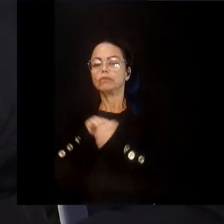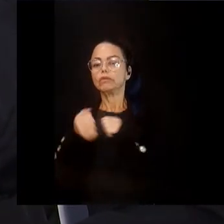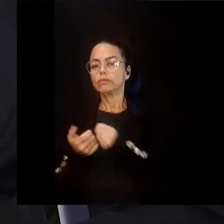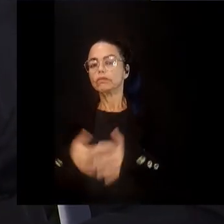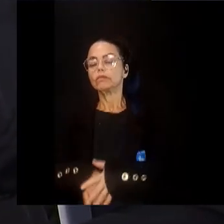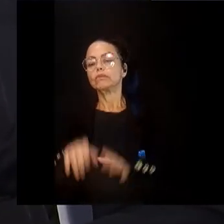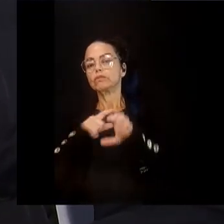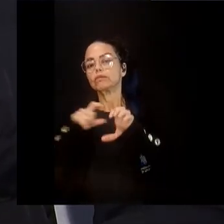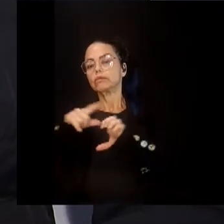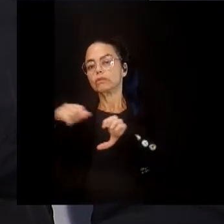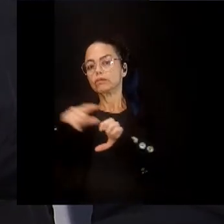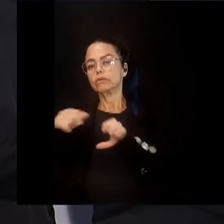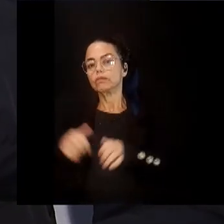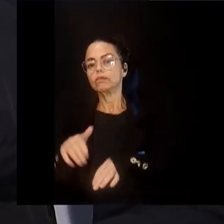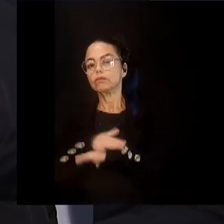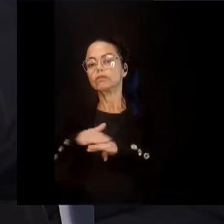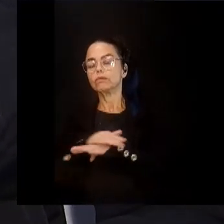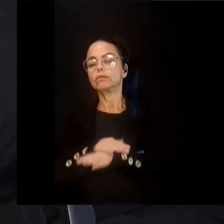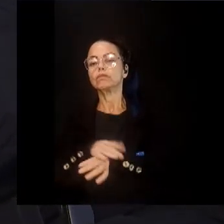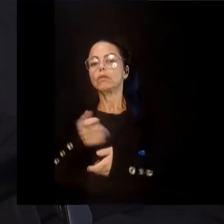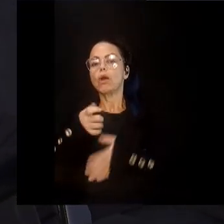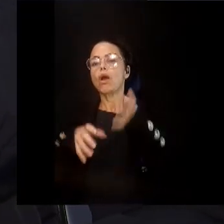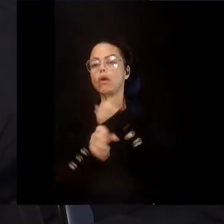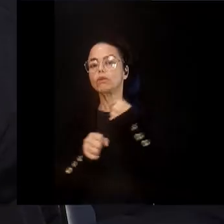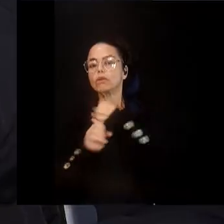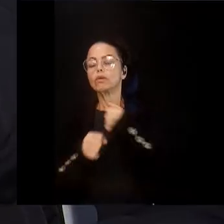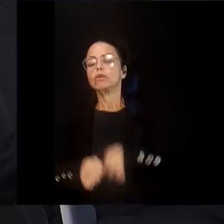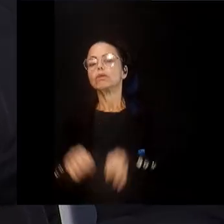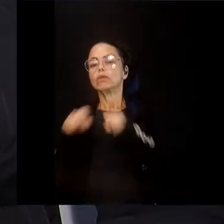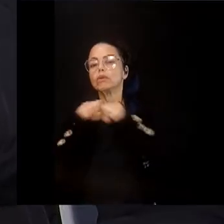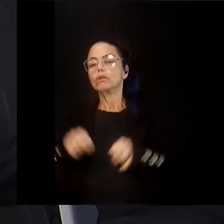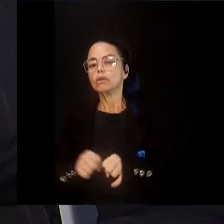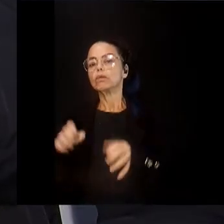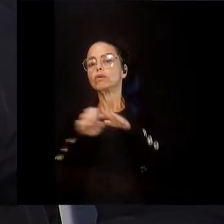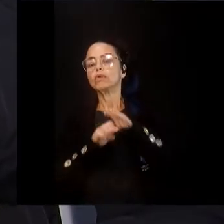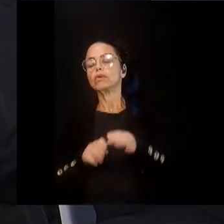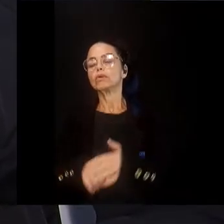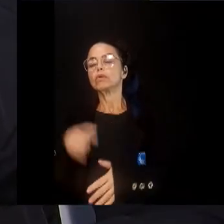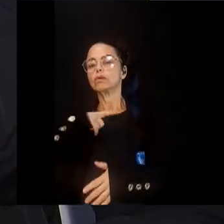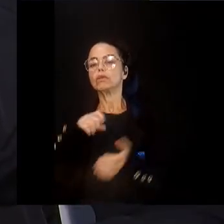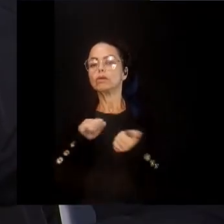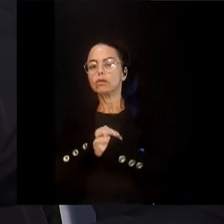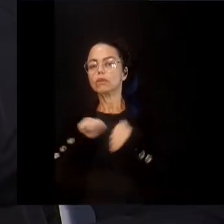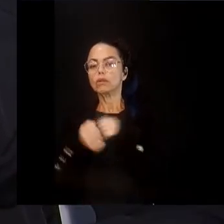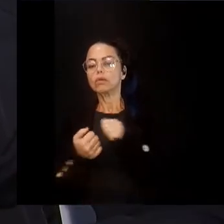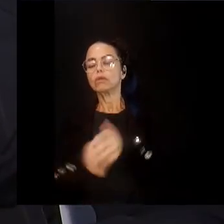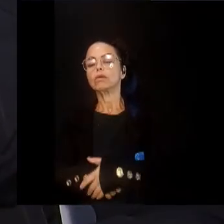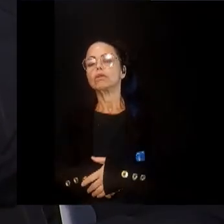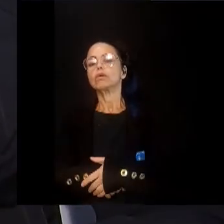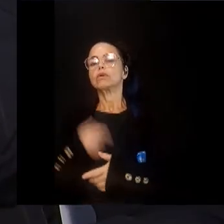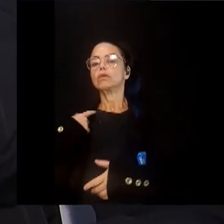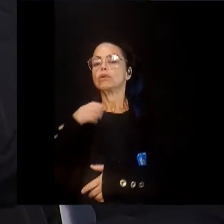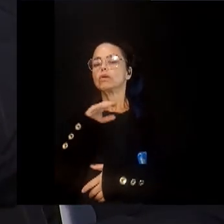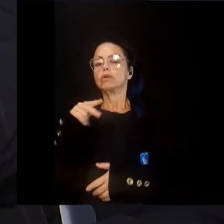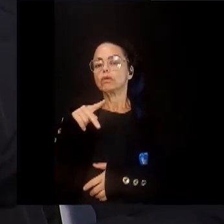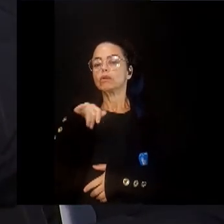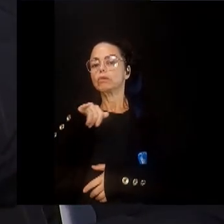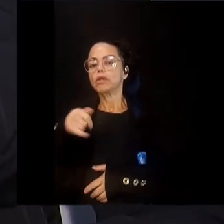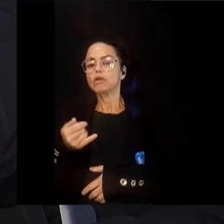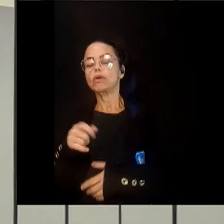seu contador, com a empresa que fornece o sistema, se ele já está adaptado para receber um CNPJ alfanumérico.